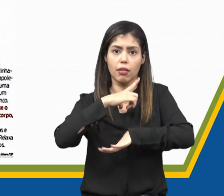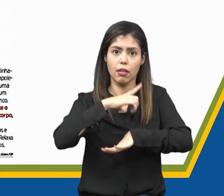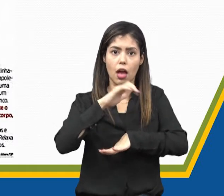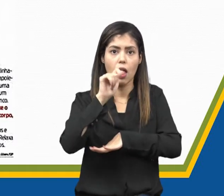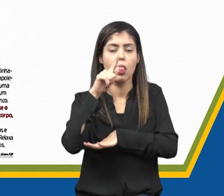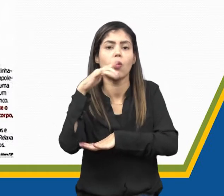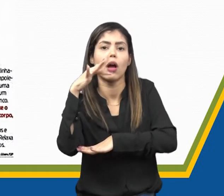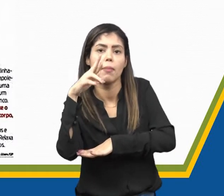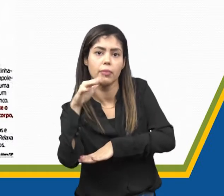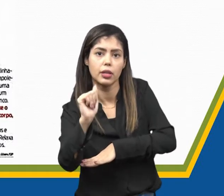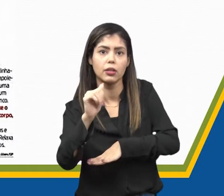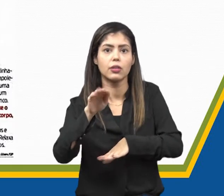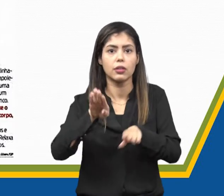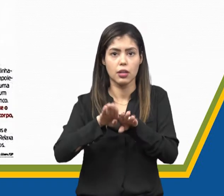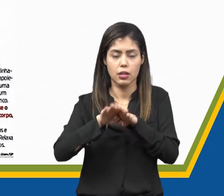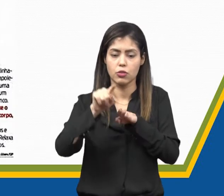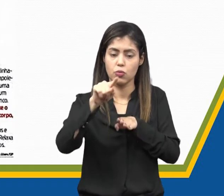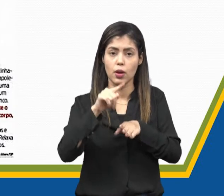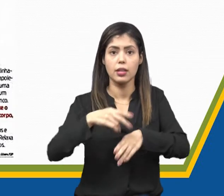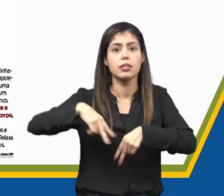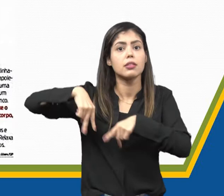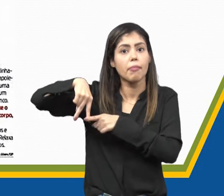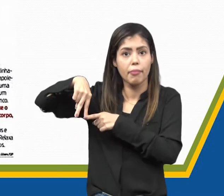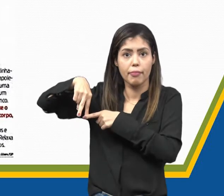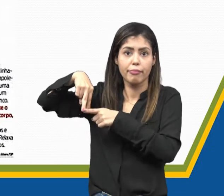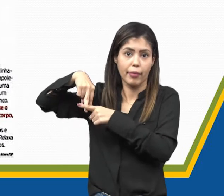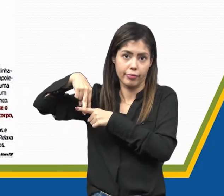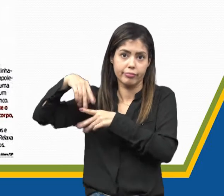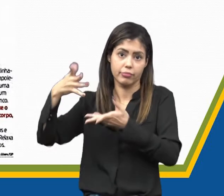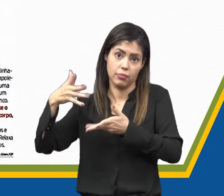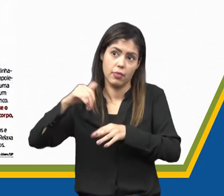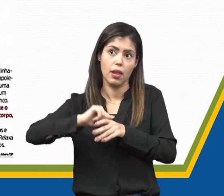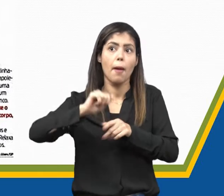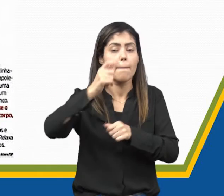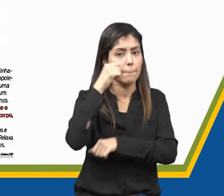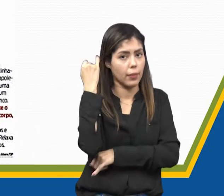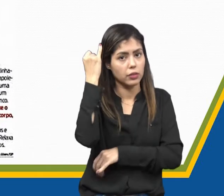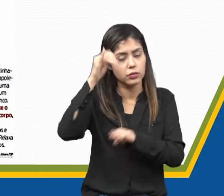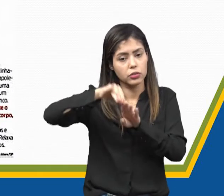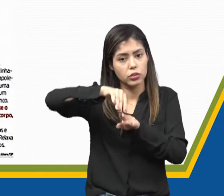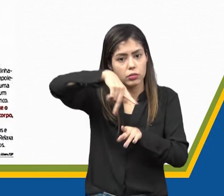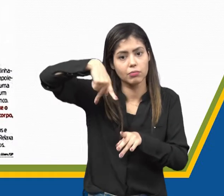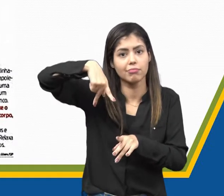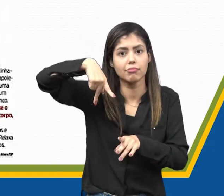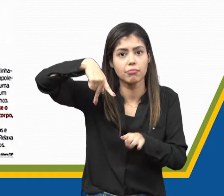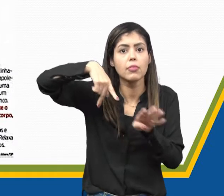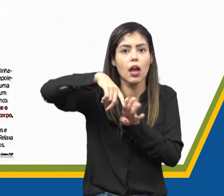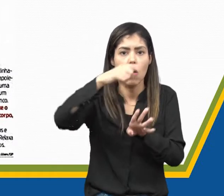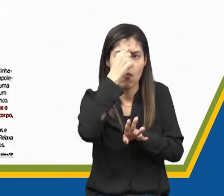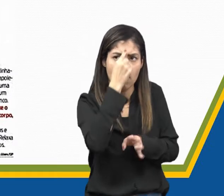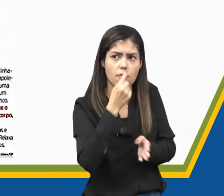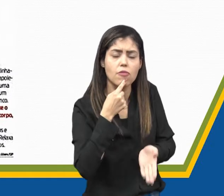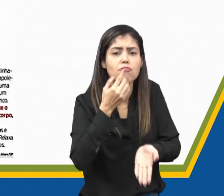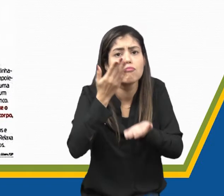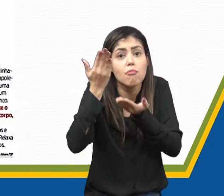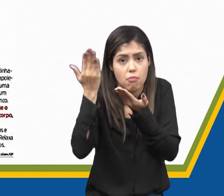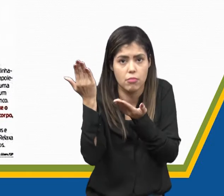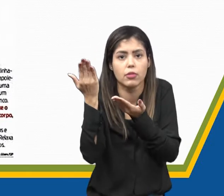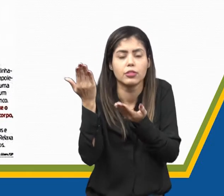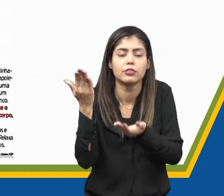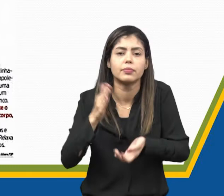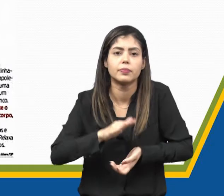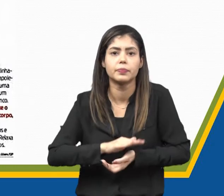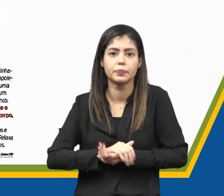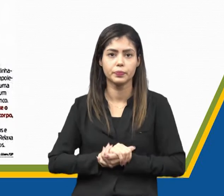está acontecendo nas suas pernas, tá? Principalmente naquela que está estendida lá. A imagem mostra, as imagens a seguir